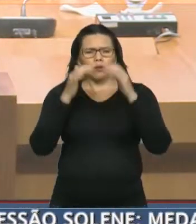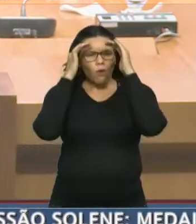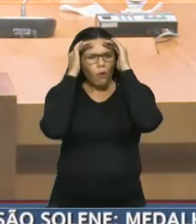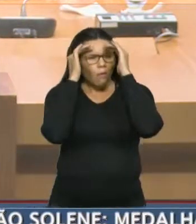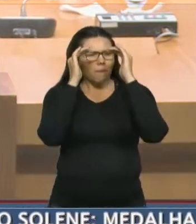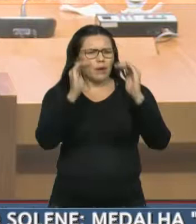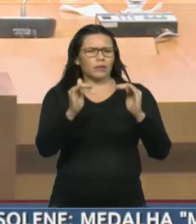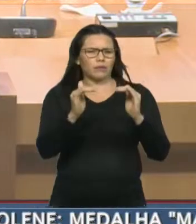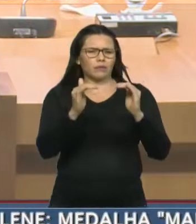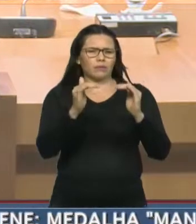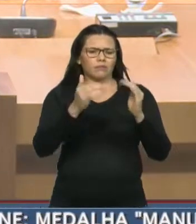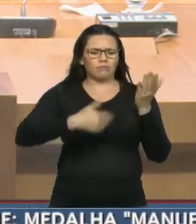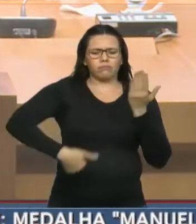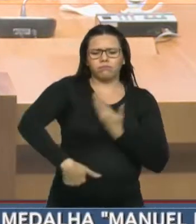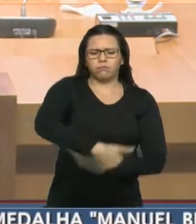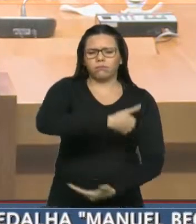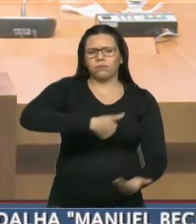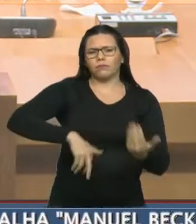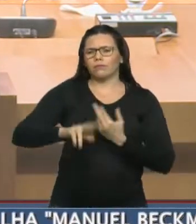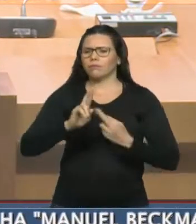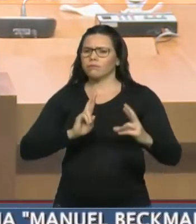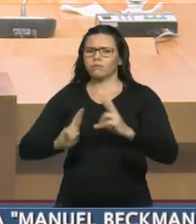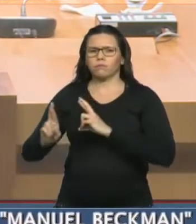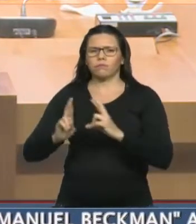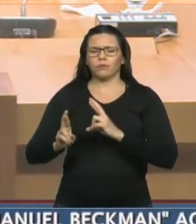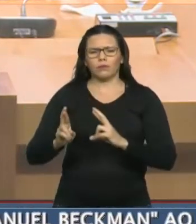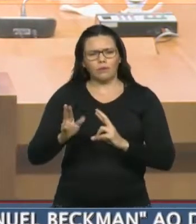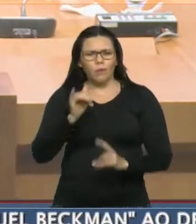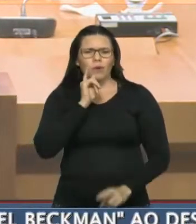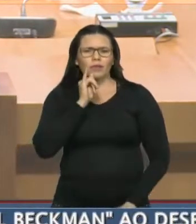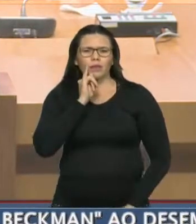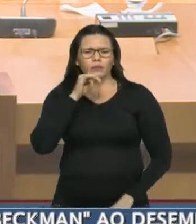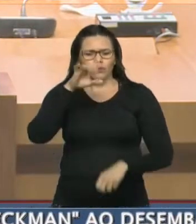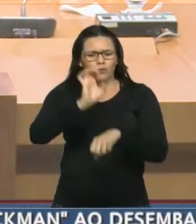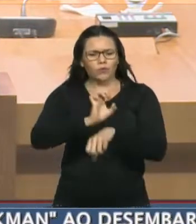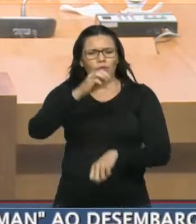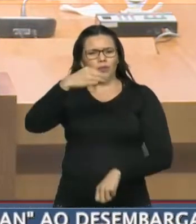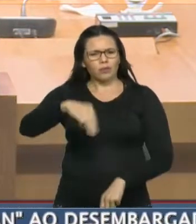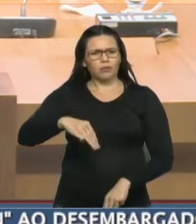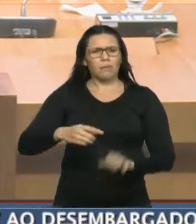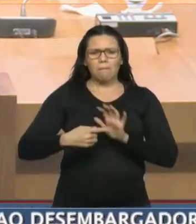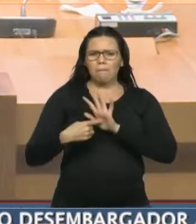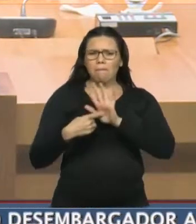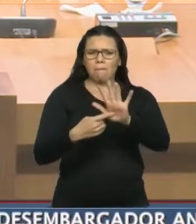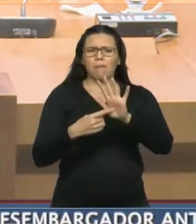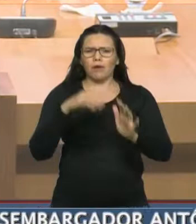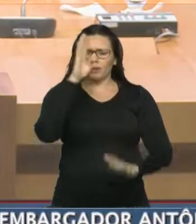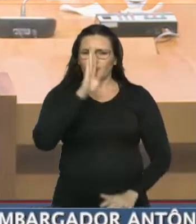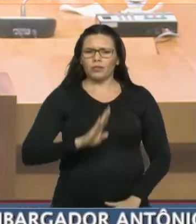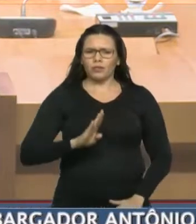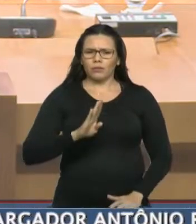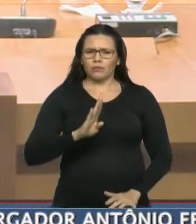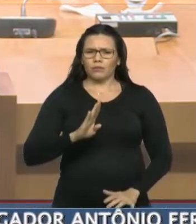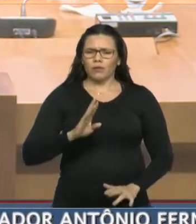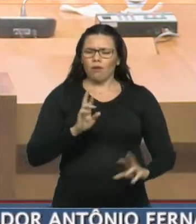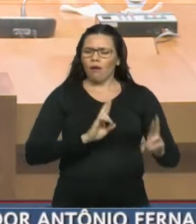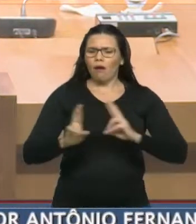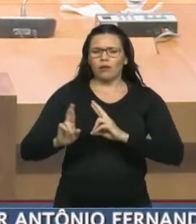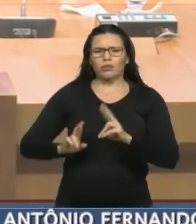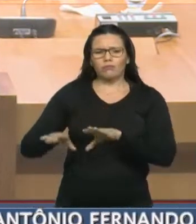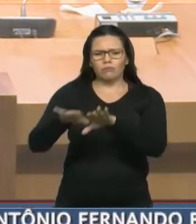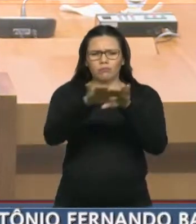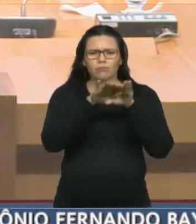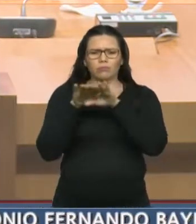atribuições dos outros. Esse é um exemplo que o Maranhão dá para o Brasil, essa relação equilibrada. E quem é que ganha com isso?